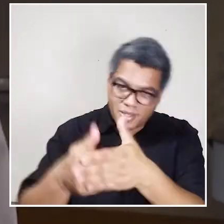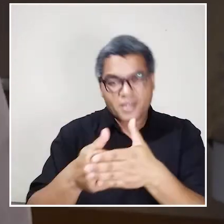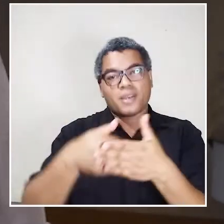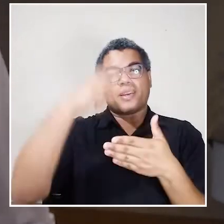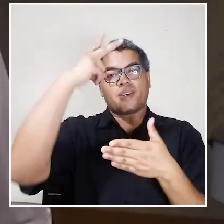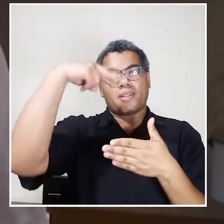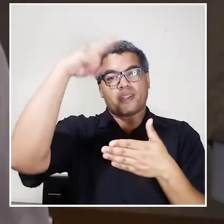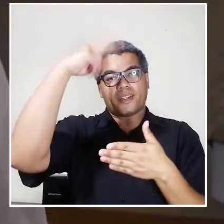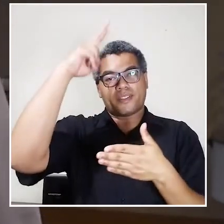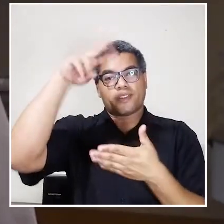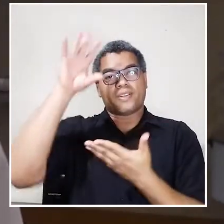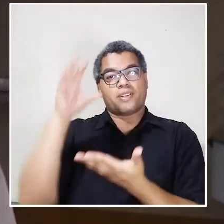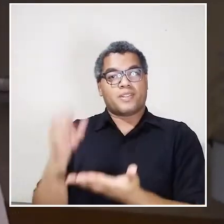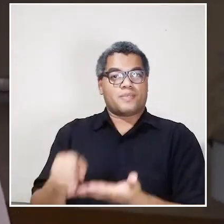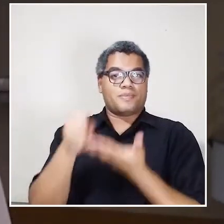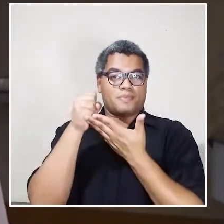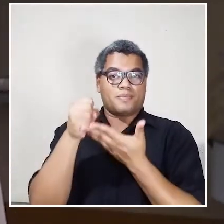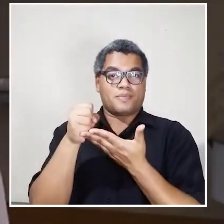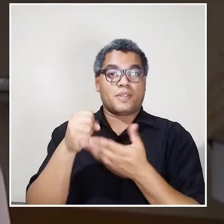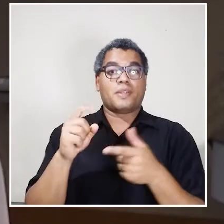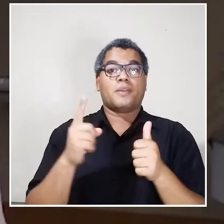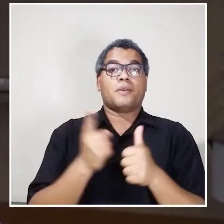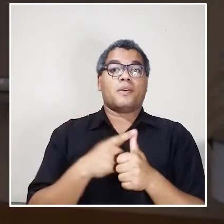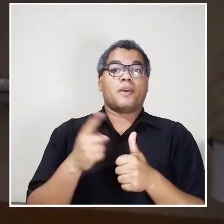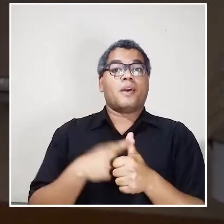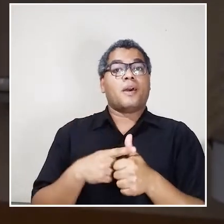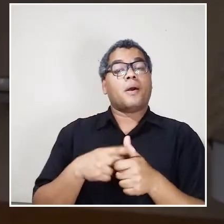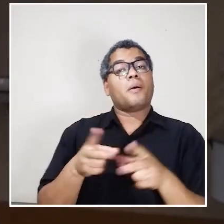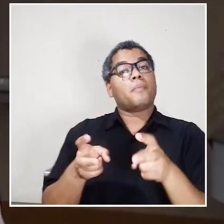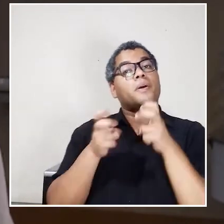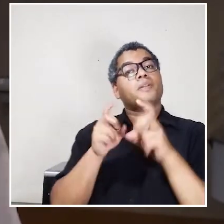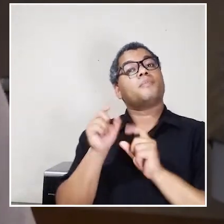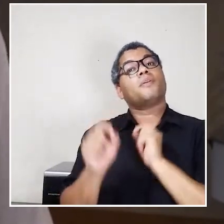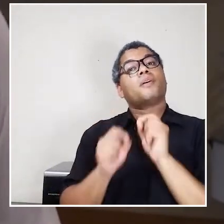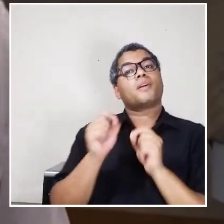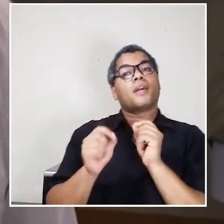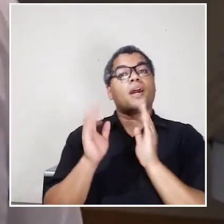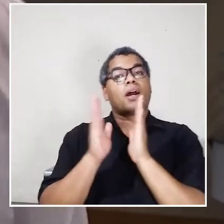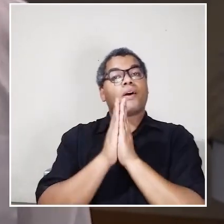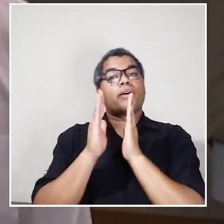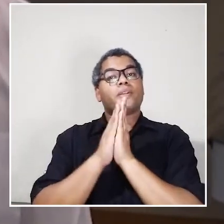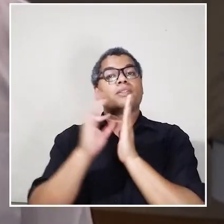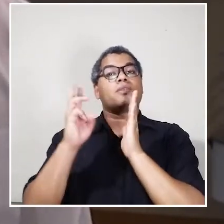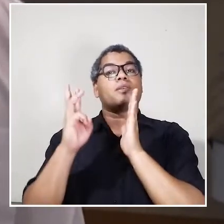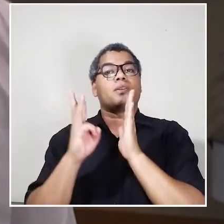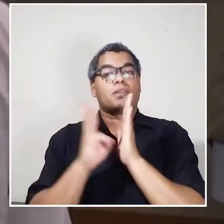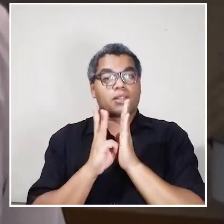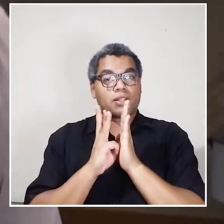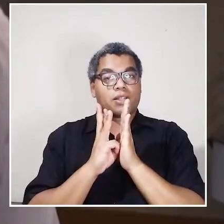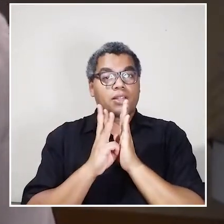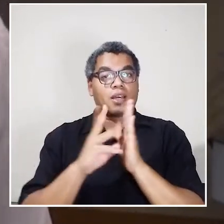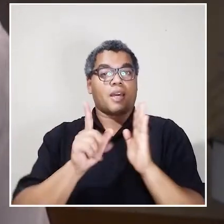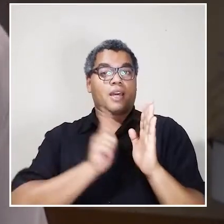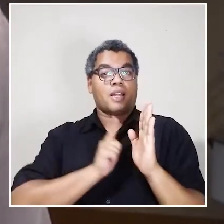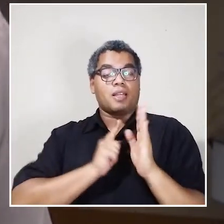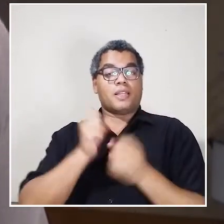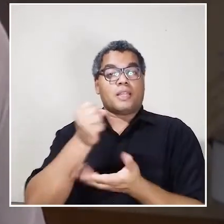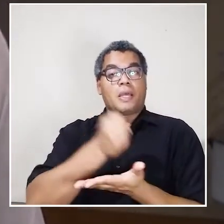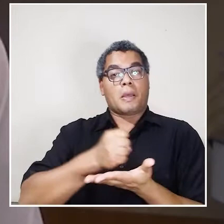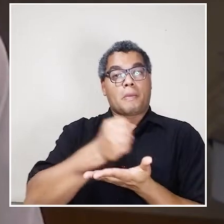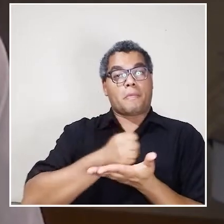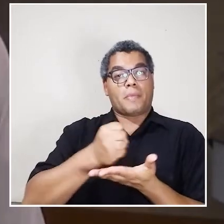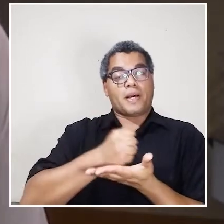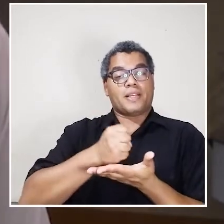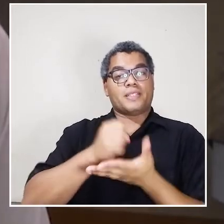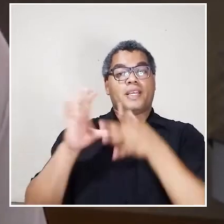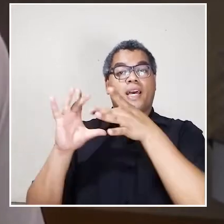longo da história da salvação. Então, primeiramente, observamos isso. A oração de Daniel, ela tem por base